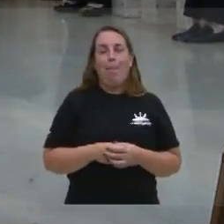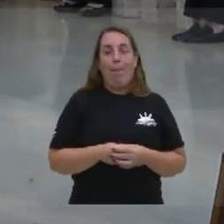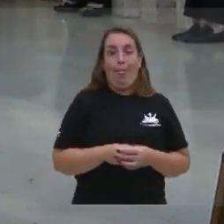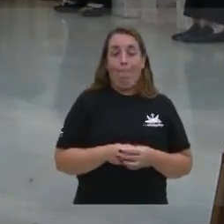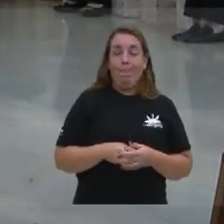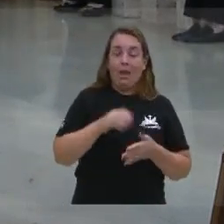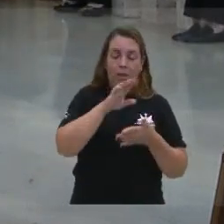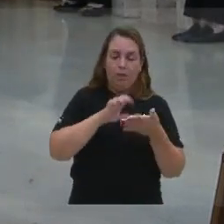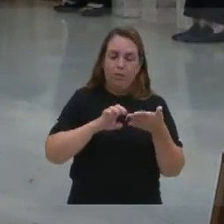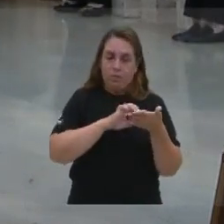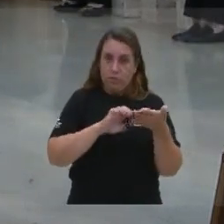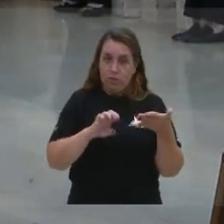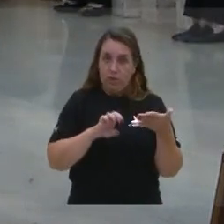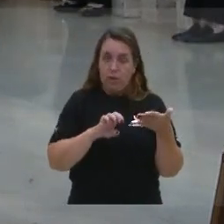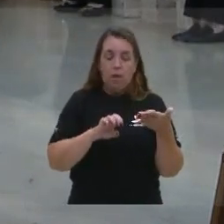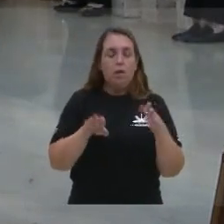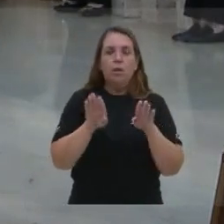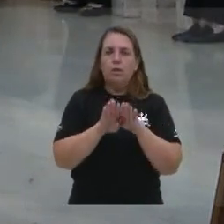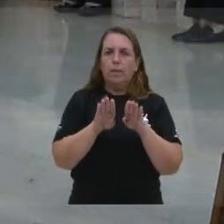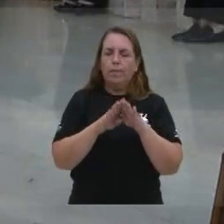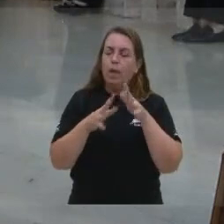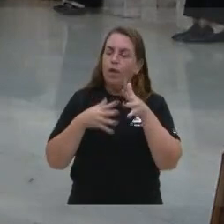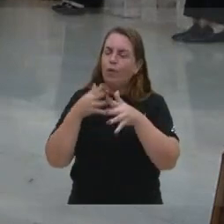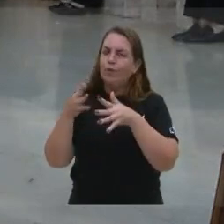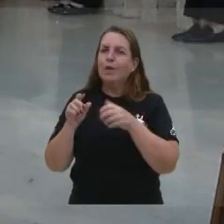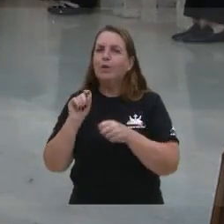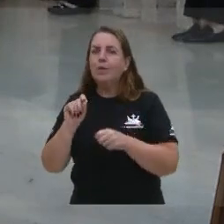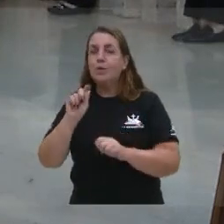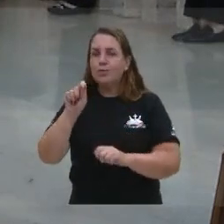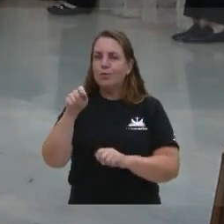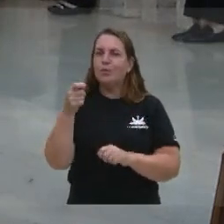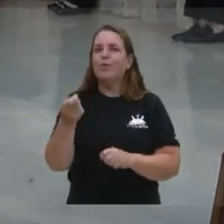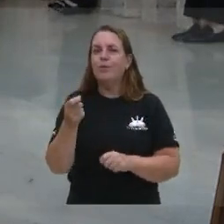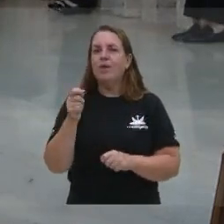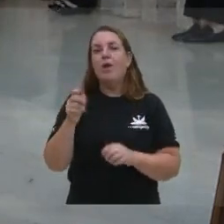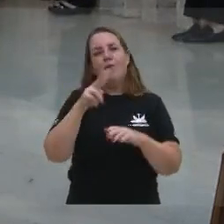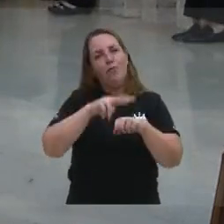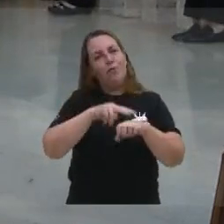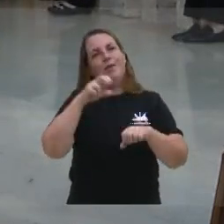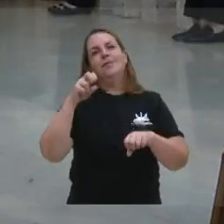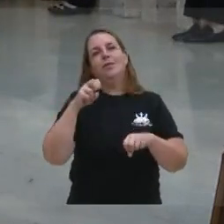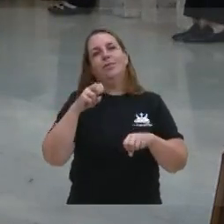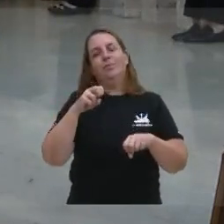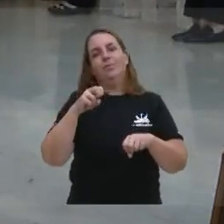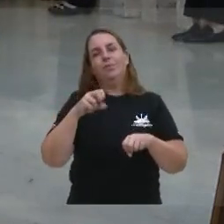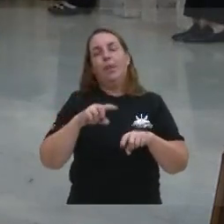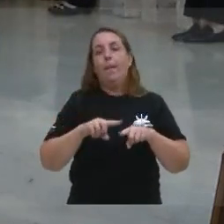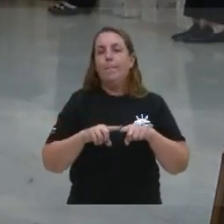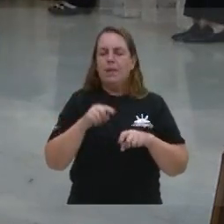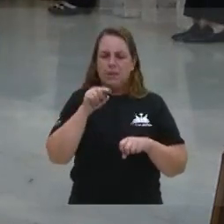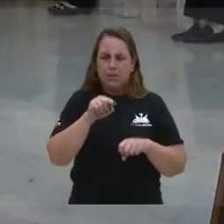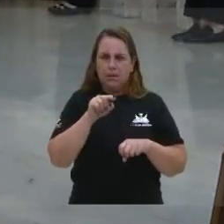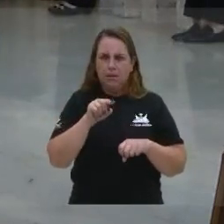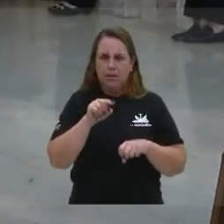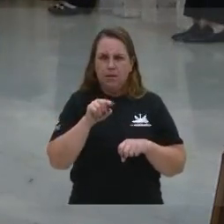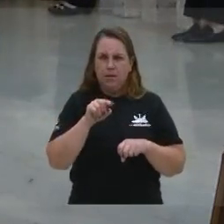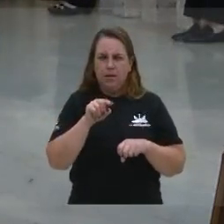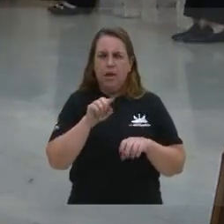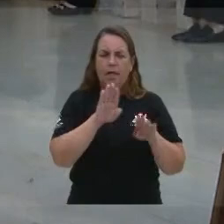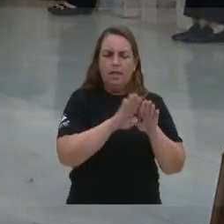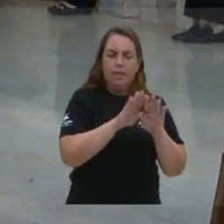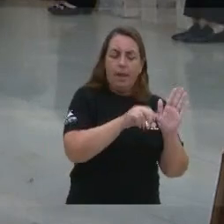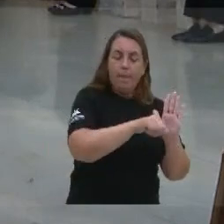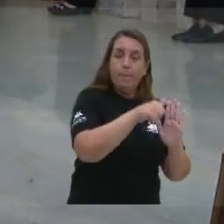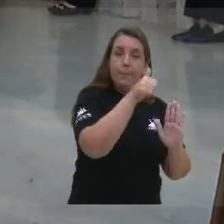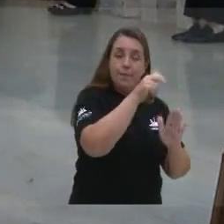O Evangelho também fala de vocação. Mas aqui, se na primeira leitura teve